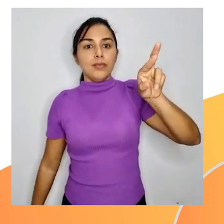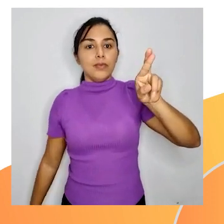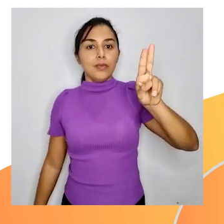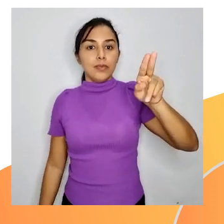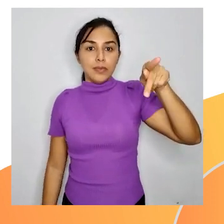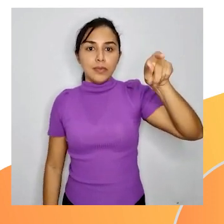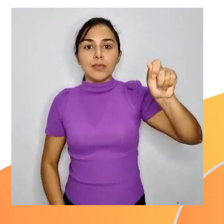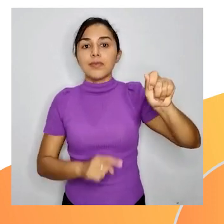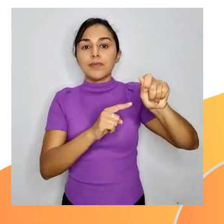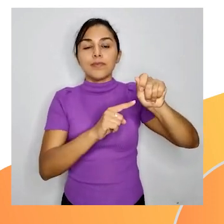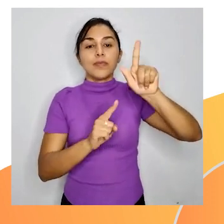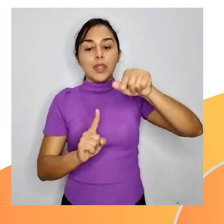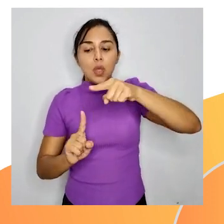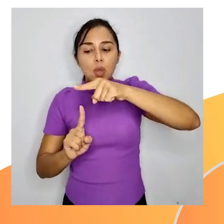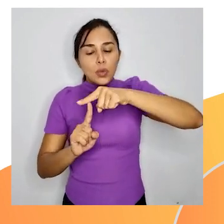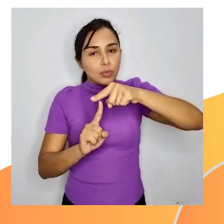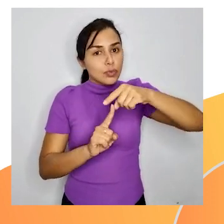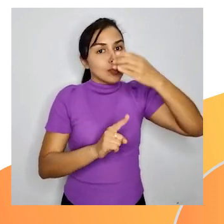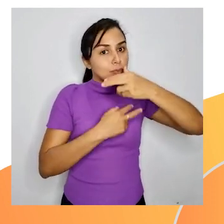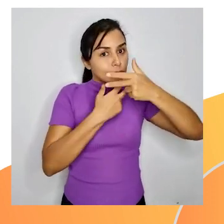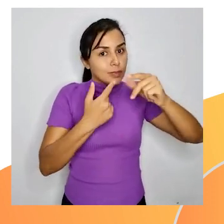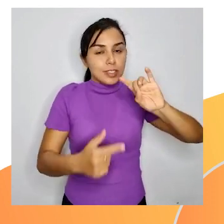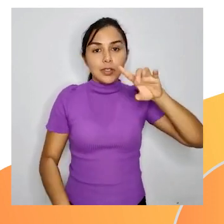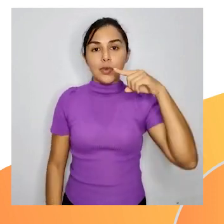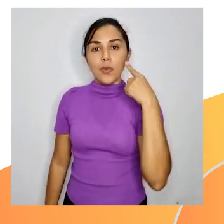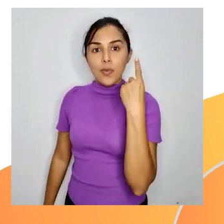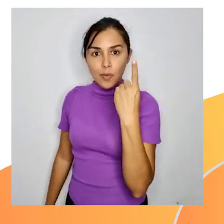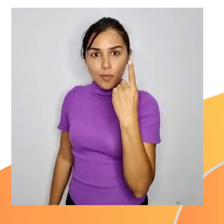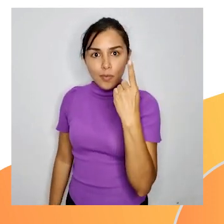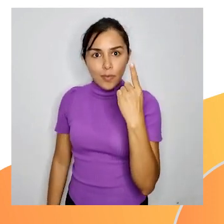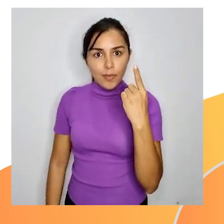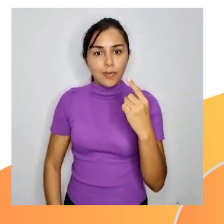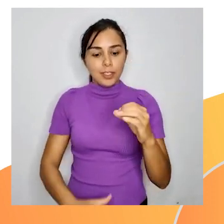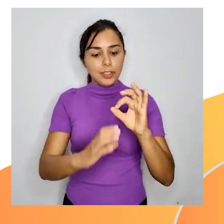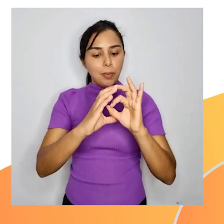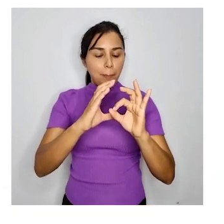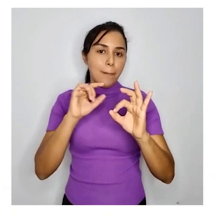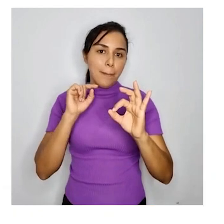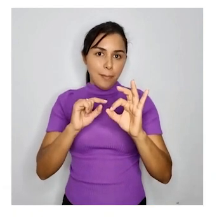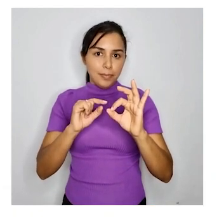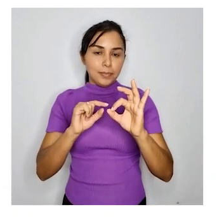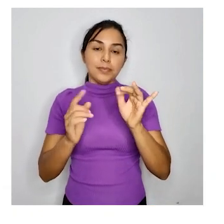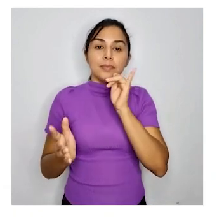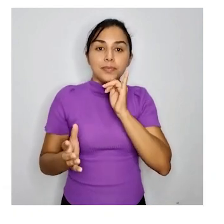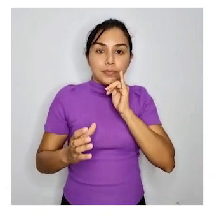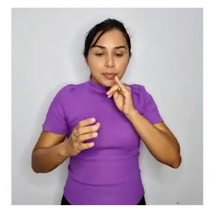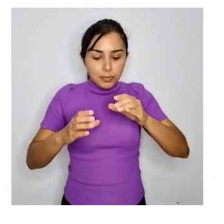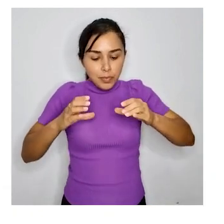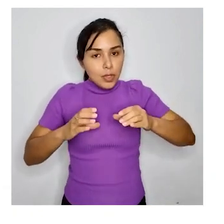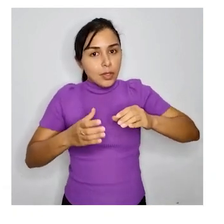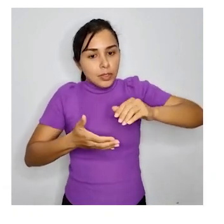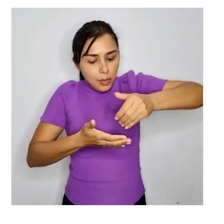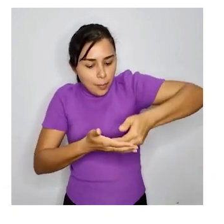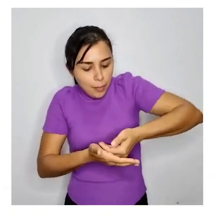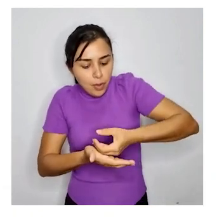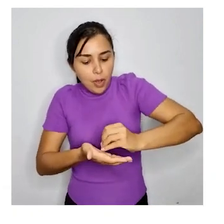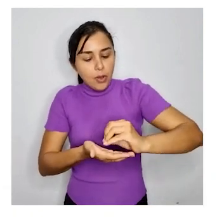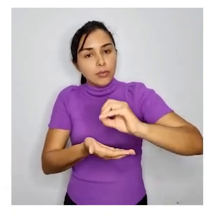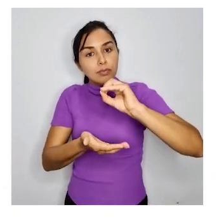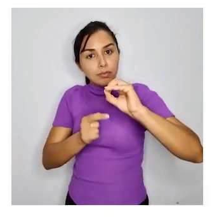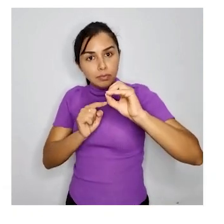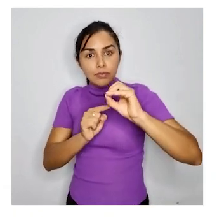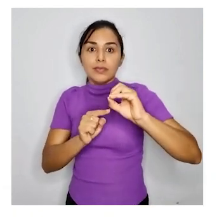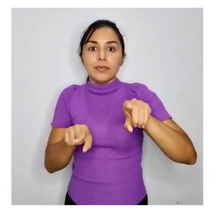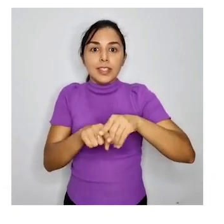é aquele que apresenta uma única semente aderida. Como exemplo, nós temos a semente do abacate, da manga, do pêssego